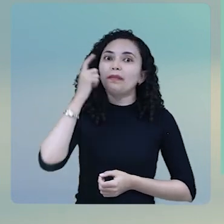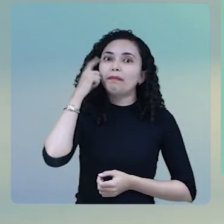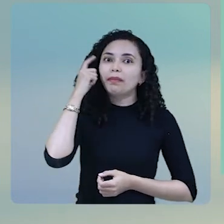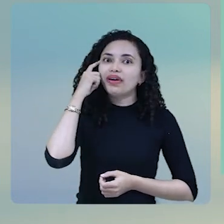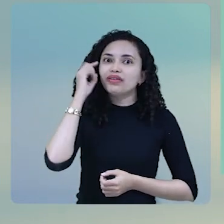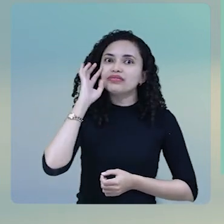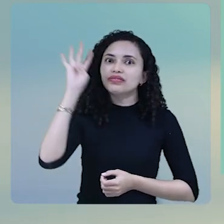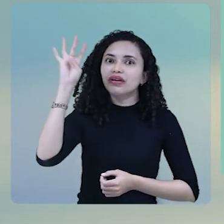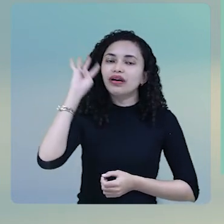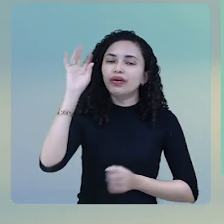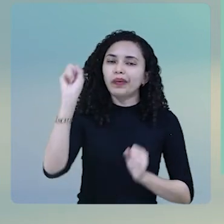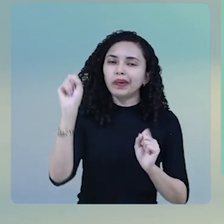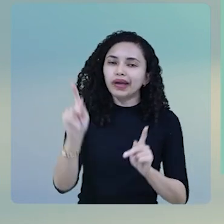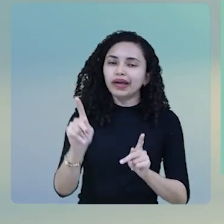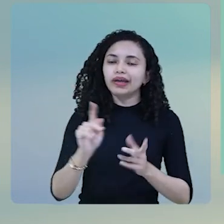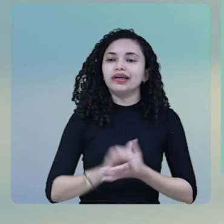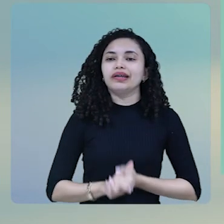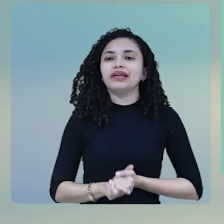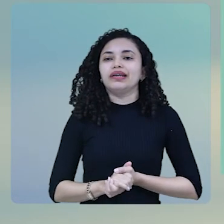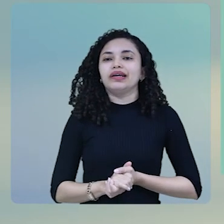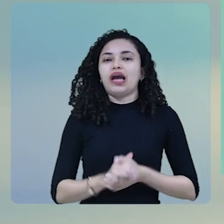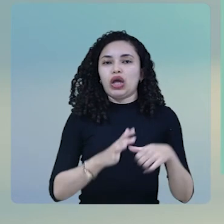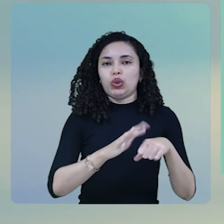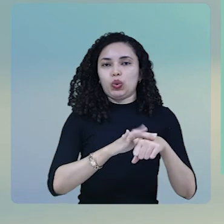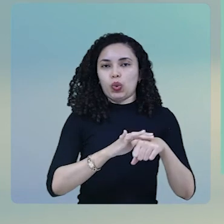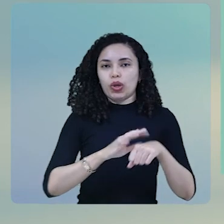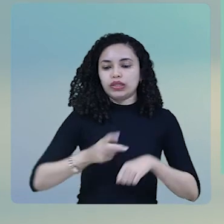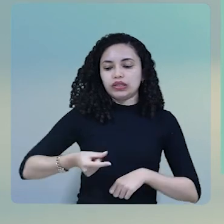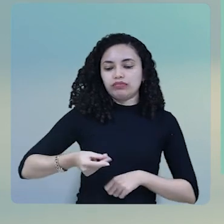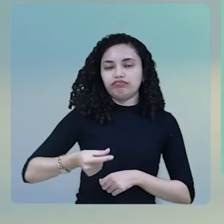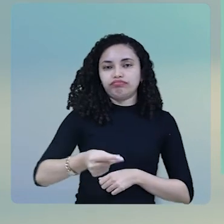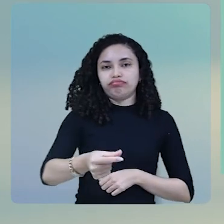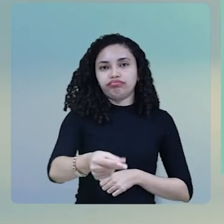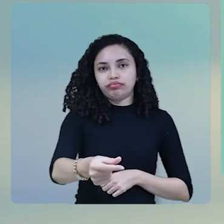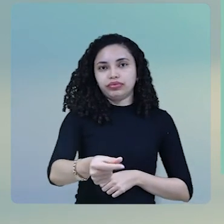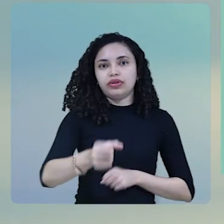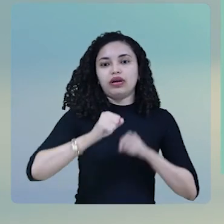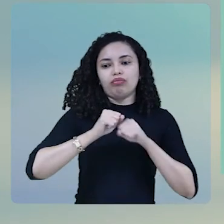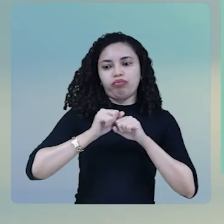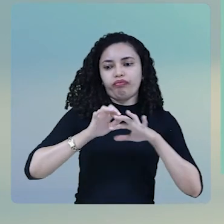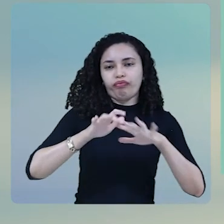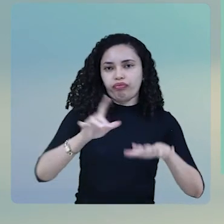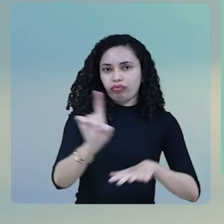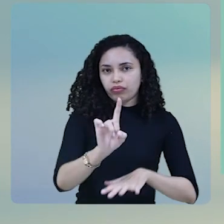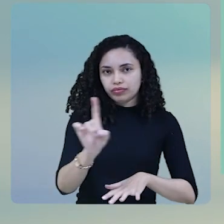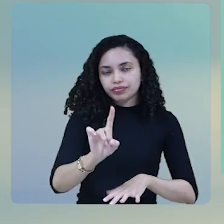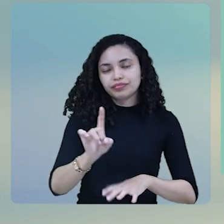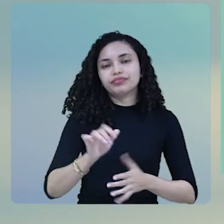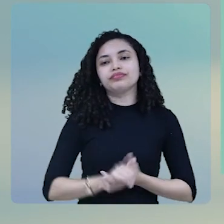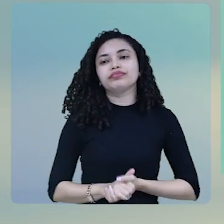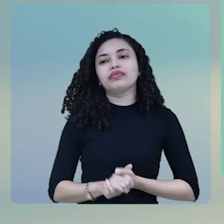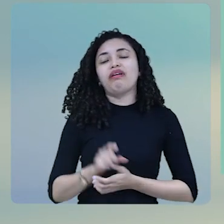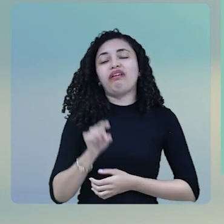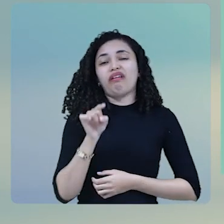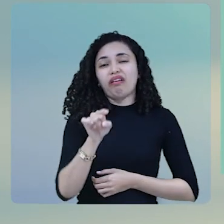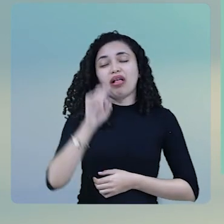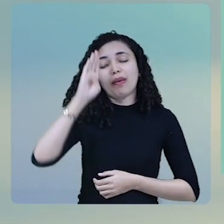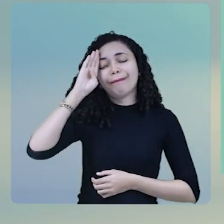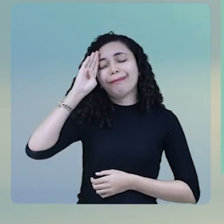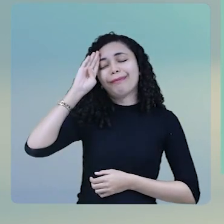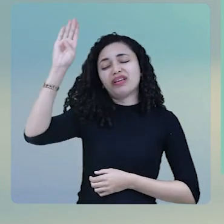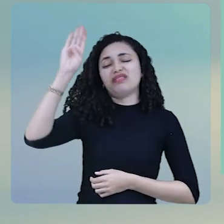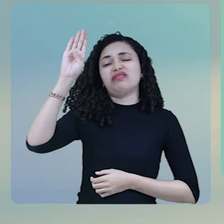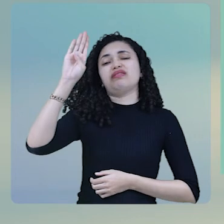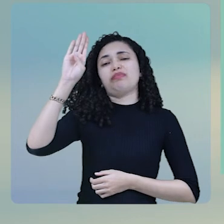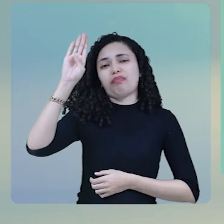física? Vamos lá. Vamos pensando. As doenças crônicas não